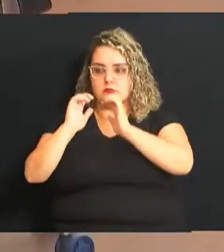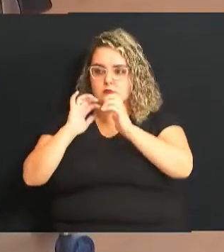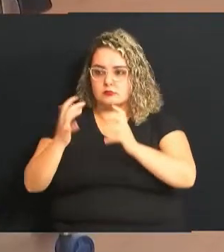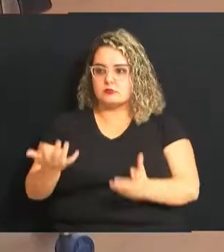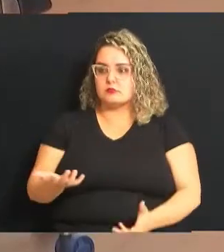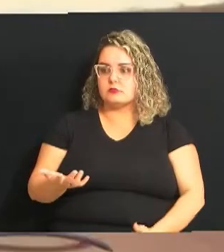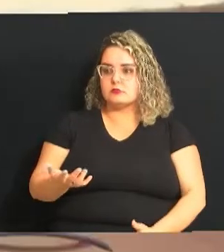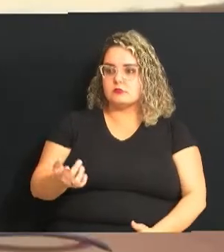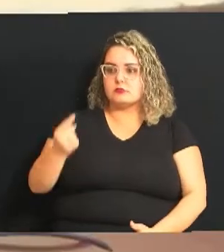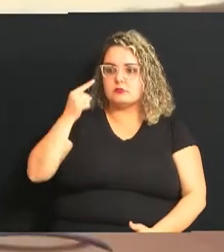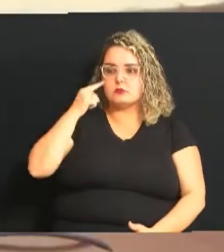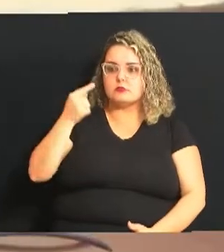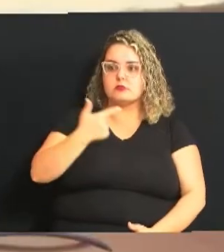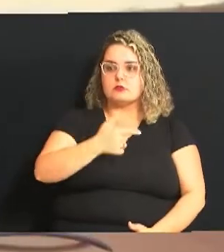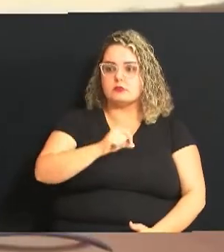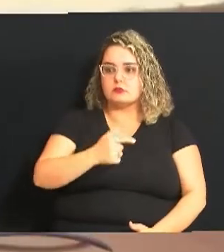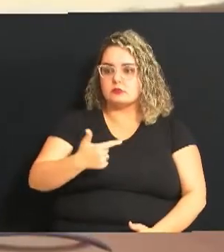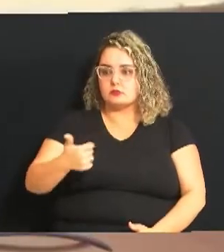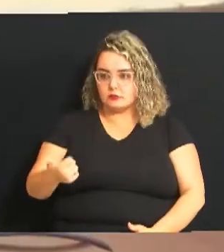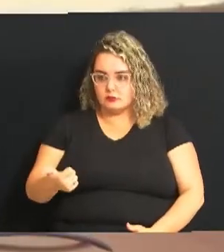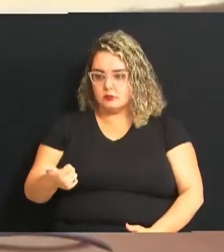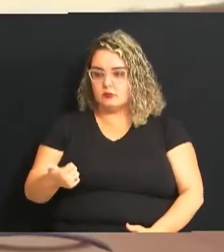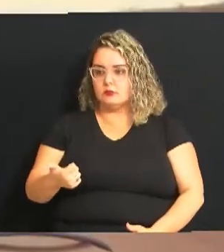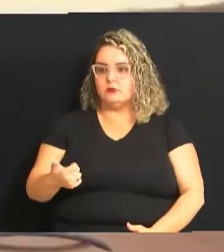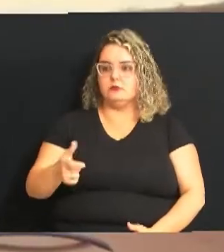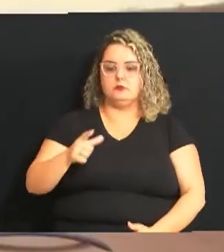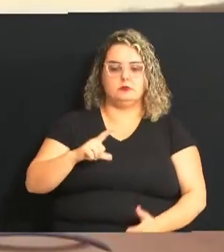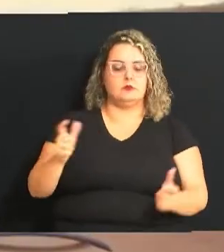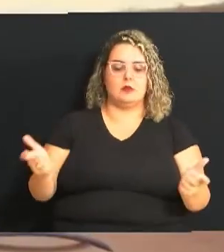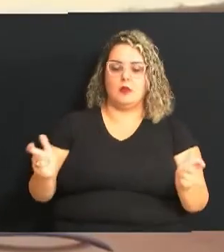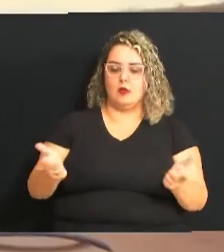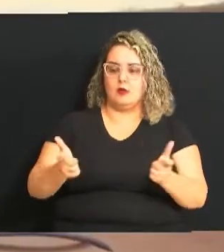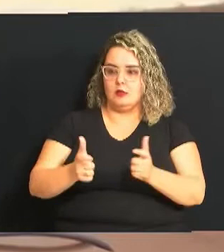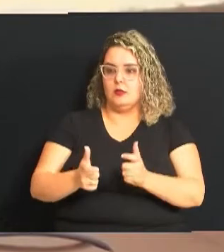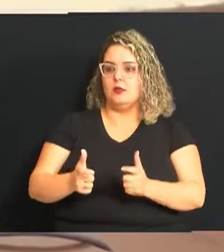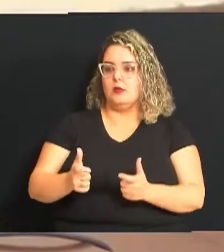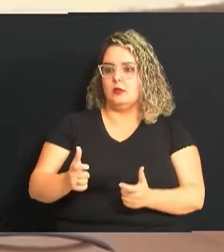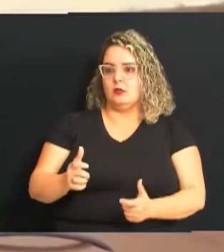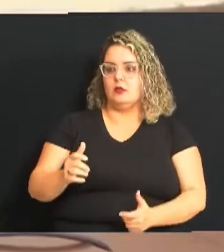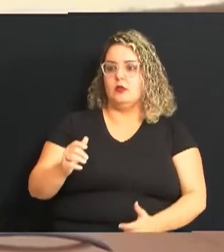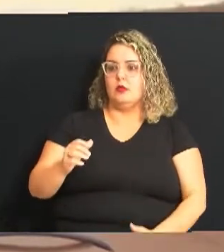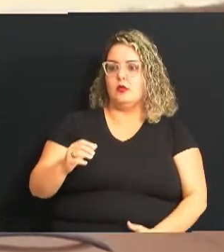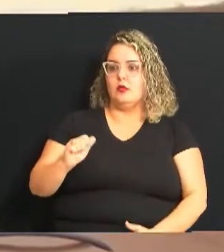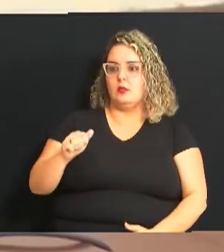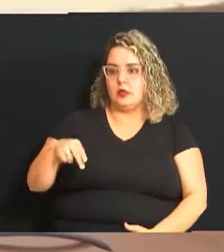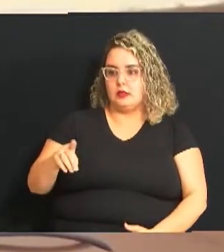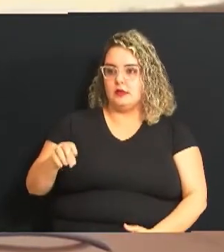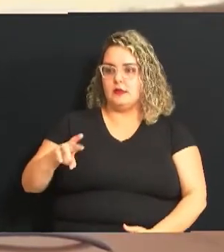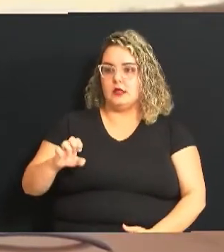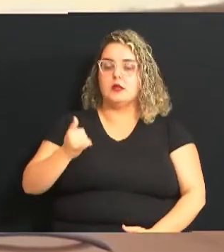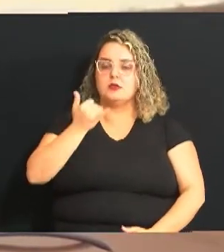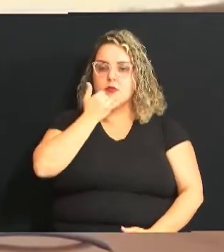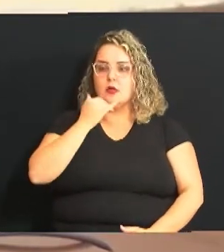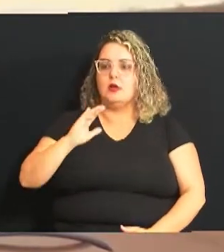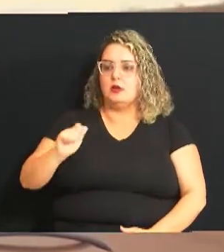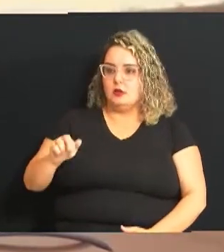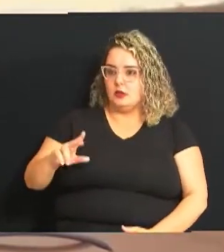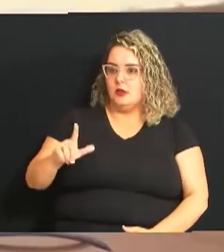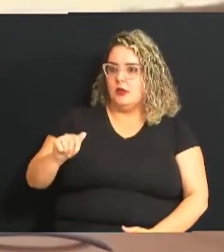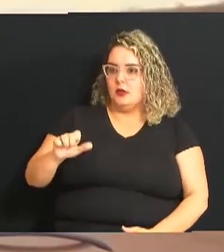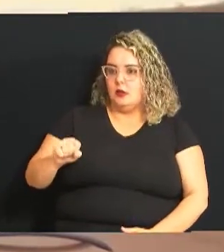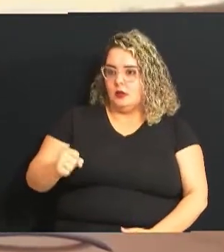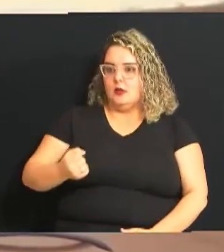em 2021 tivemos uma queda, como a Andréa já explicou, como a Carla já explicou, esse número